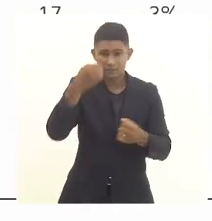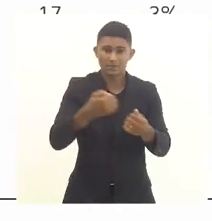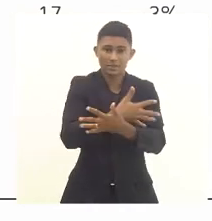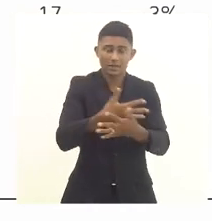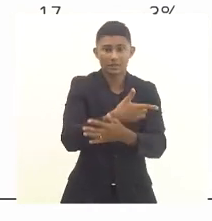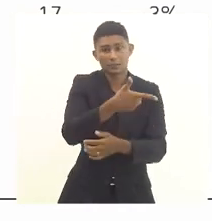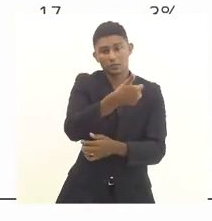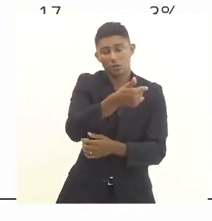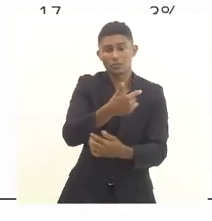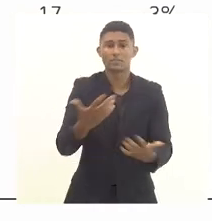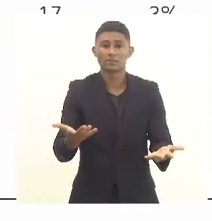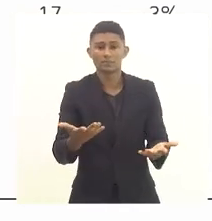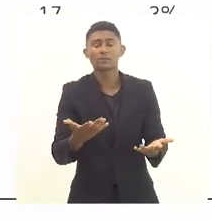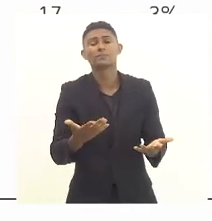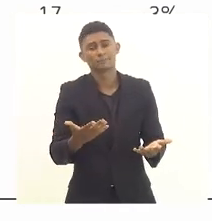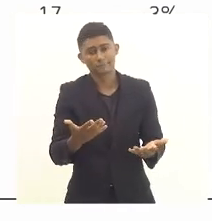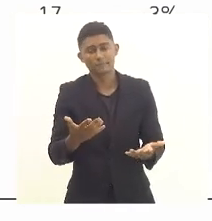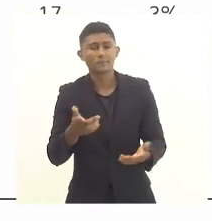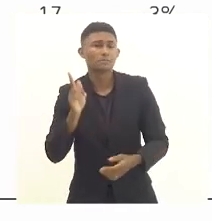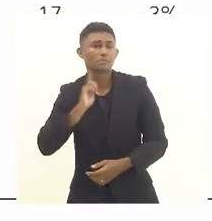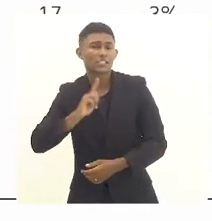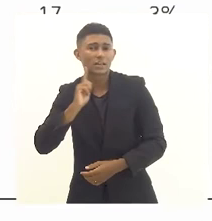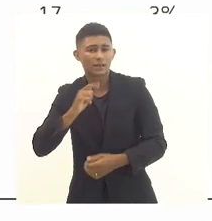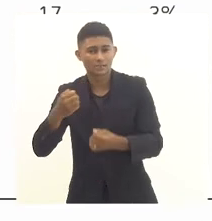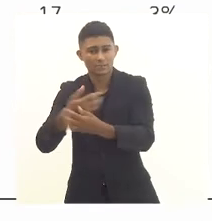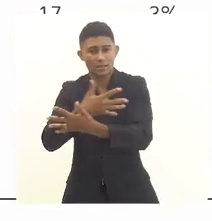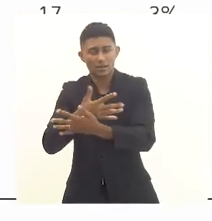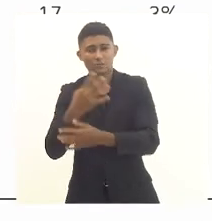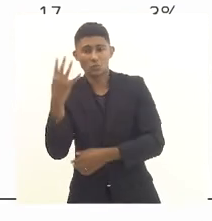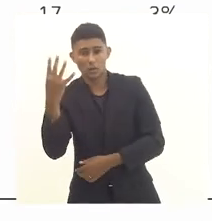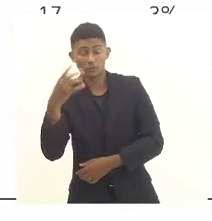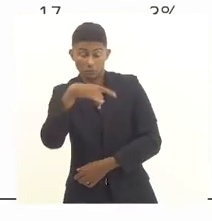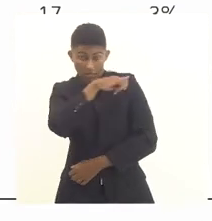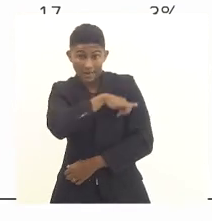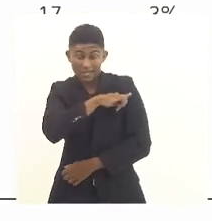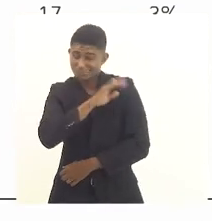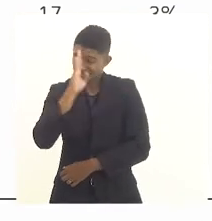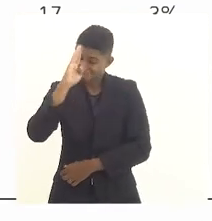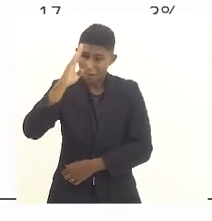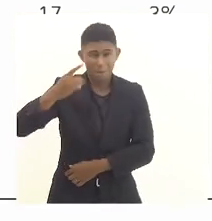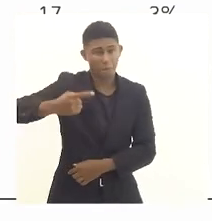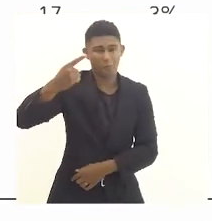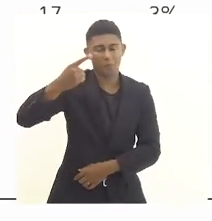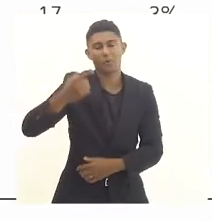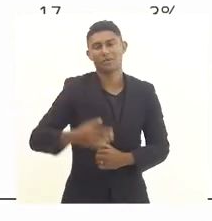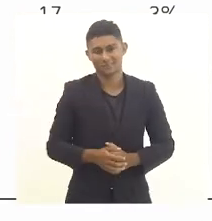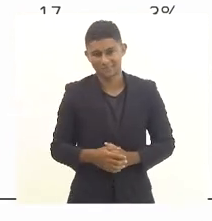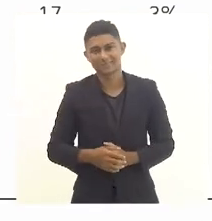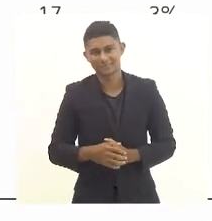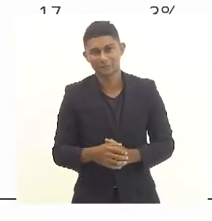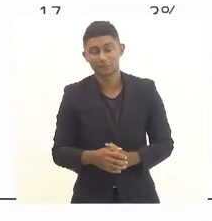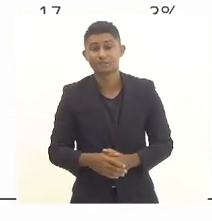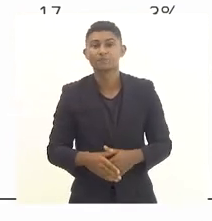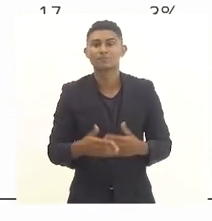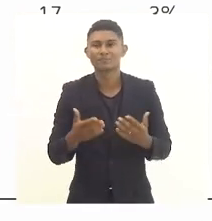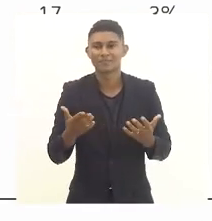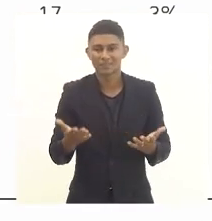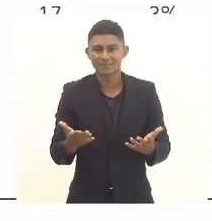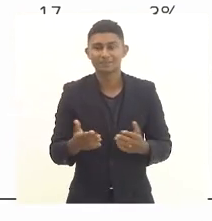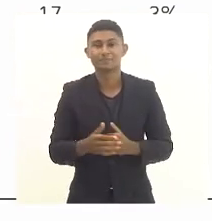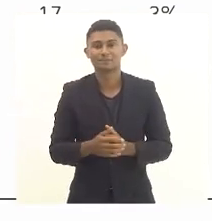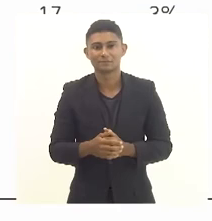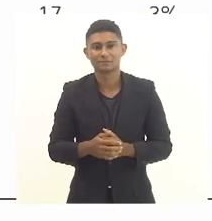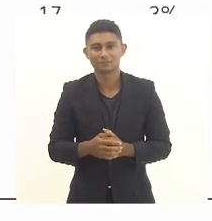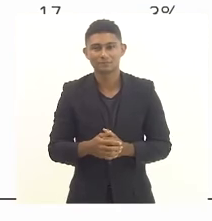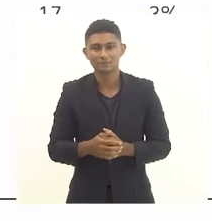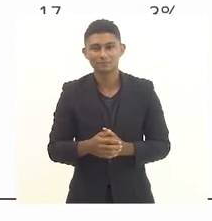com 4. É o Estado do Rio de Janeiro saindo na frente. E, para mim, é assim, agora vou aqui parafrasear um pouco o Ailton Santos, CEO da Nokia, que está aqui.